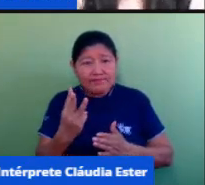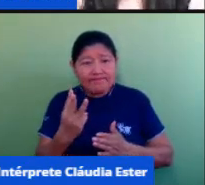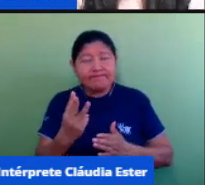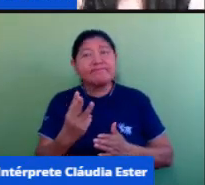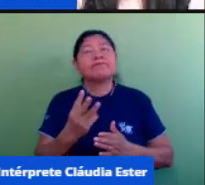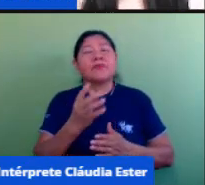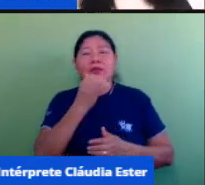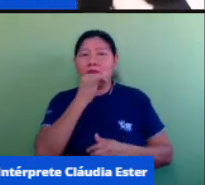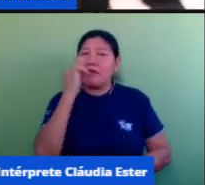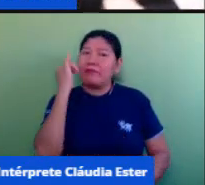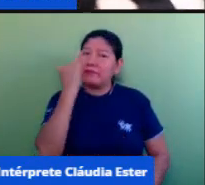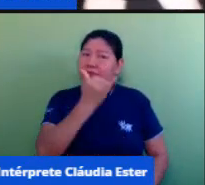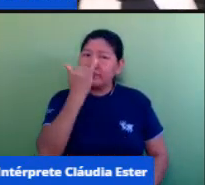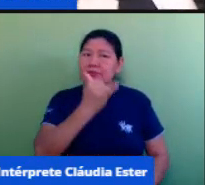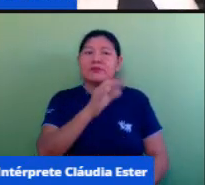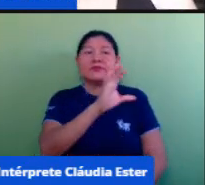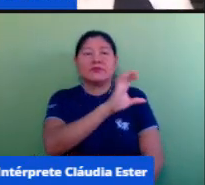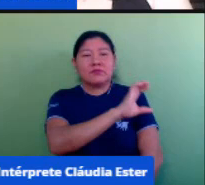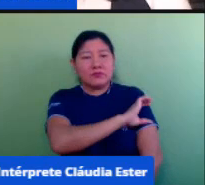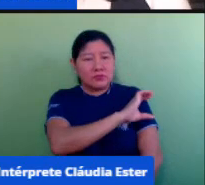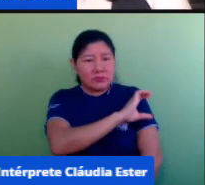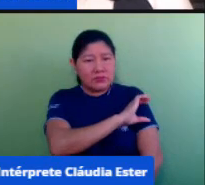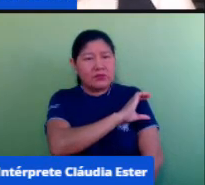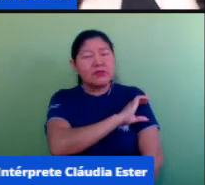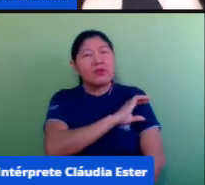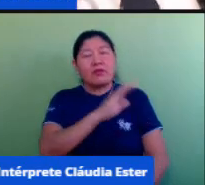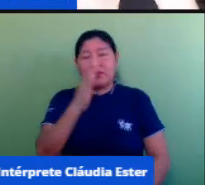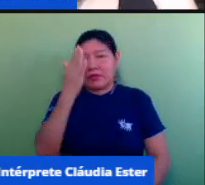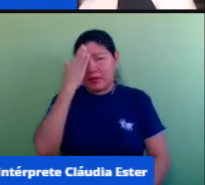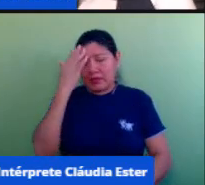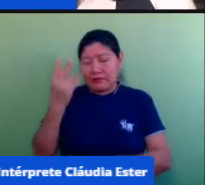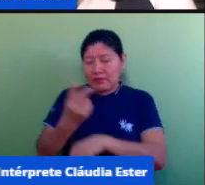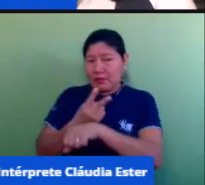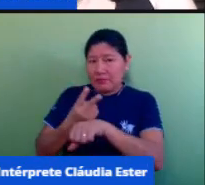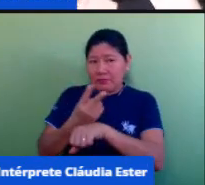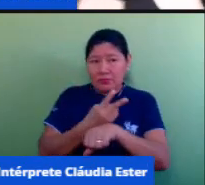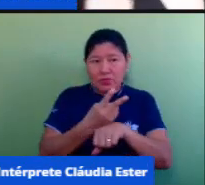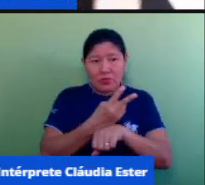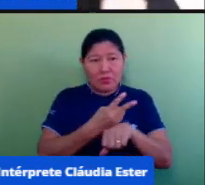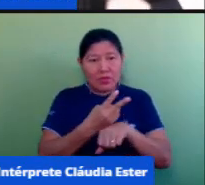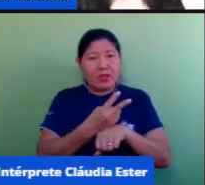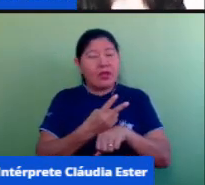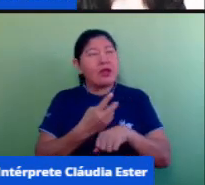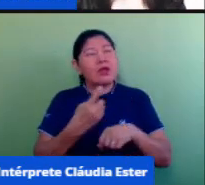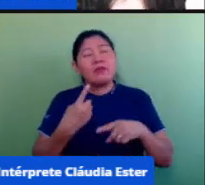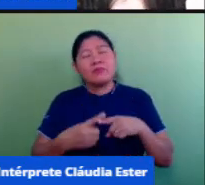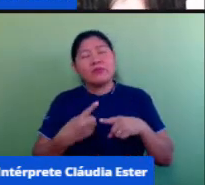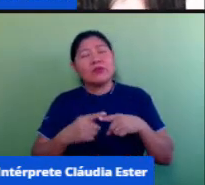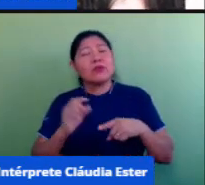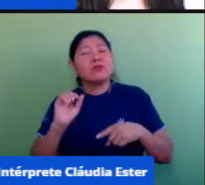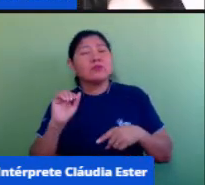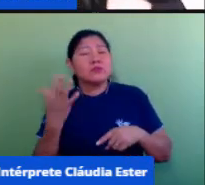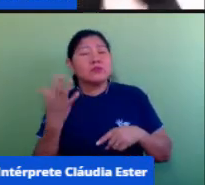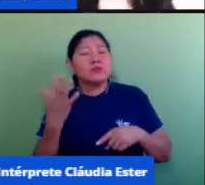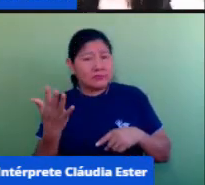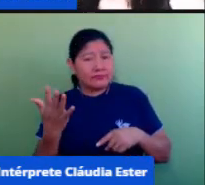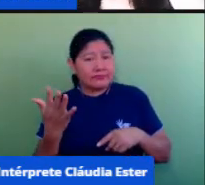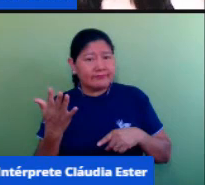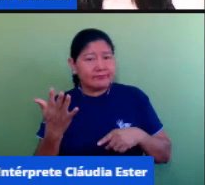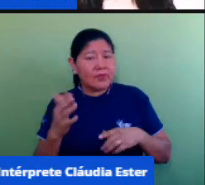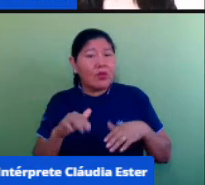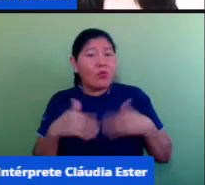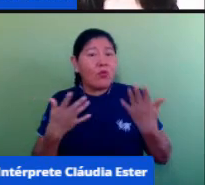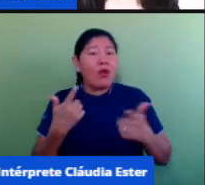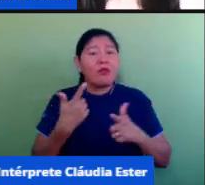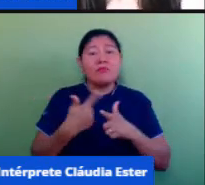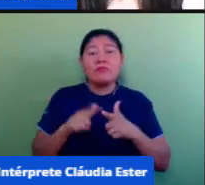comunica a coordenação. E a coordenação já vai localizar esse aluno para saber o que aconteceu. Como eu